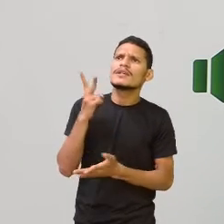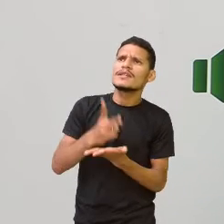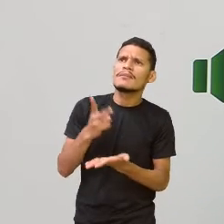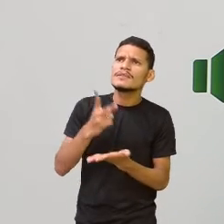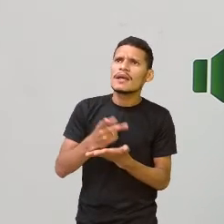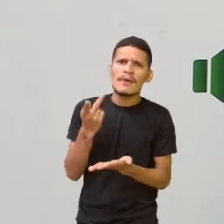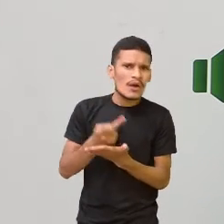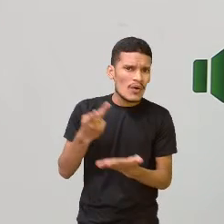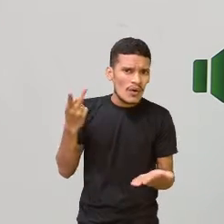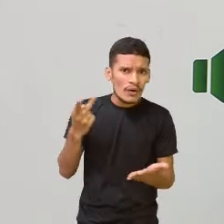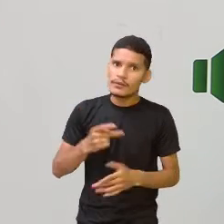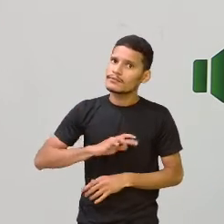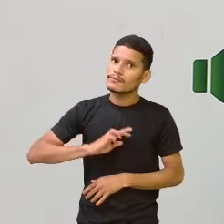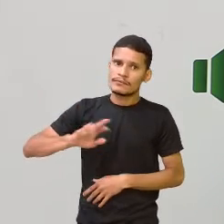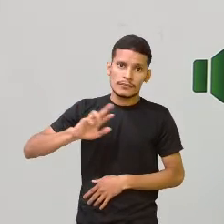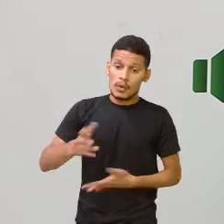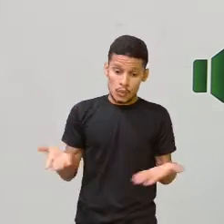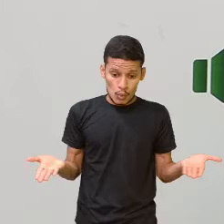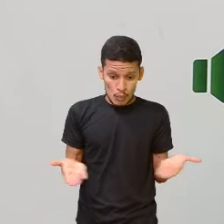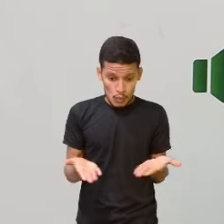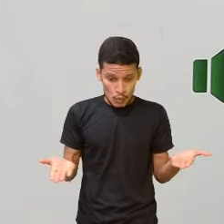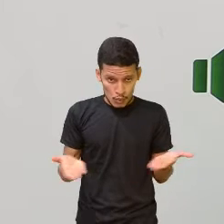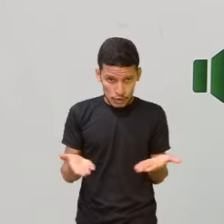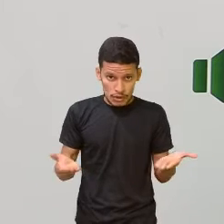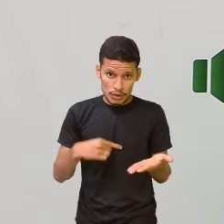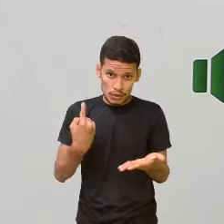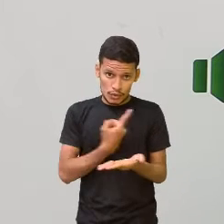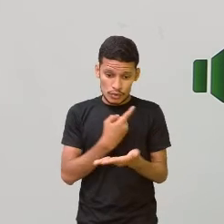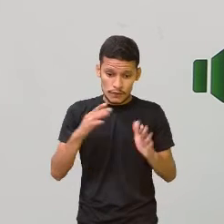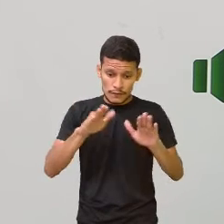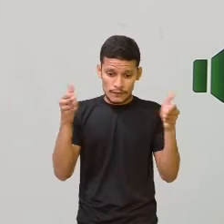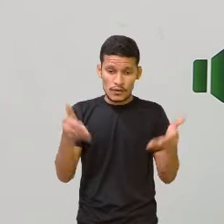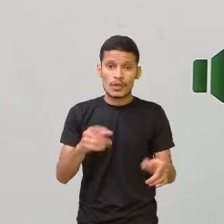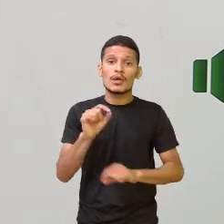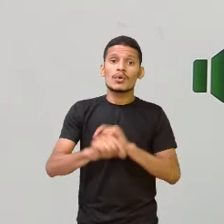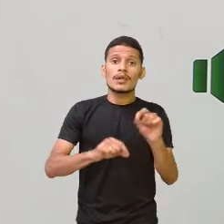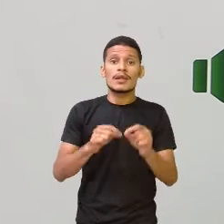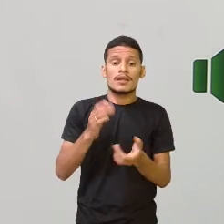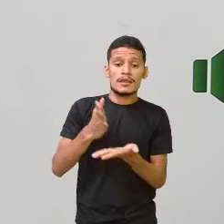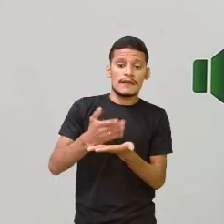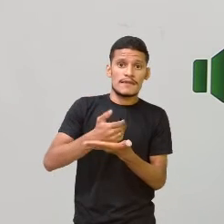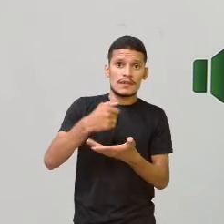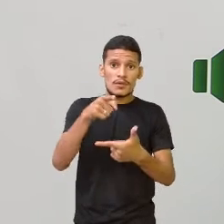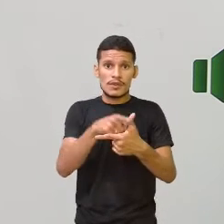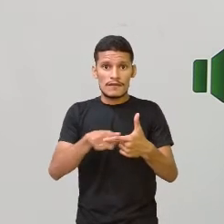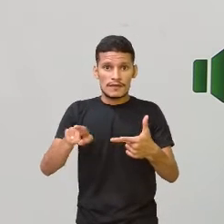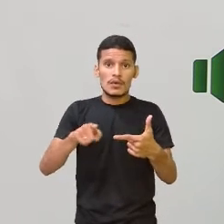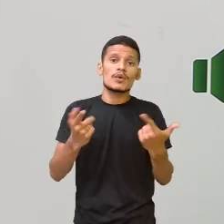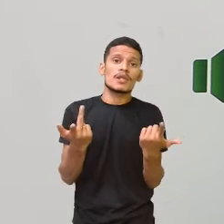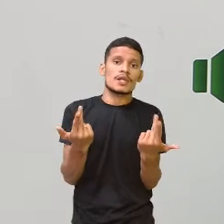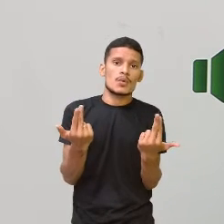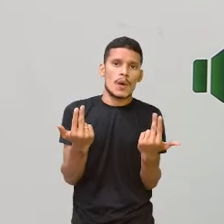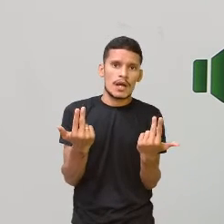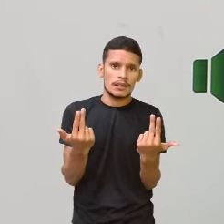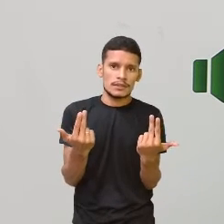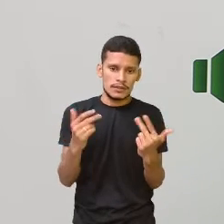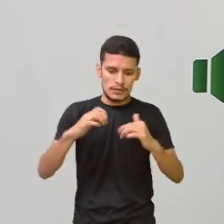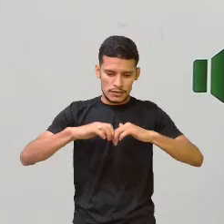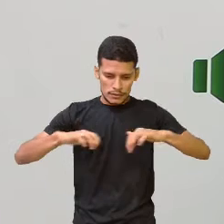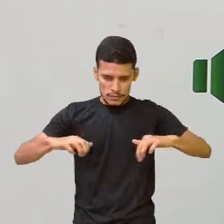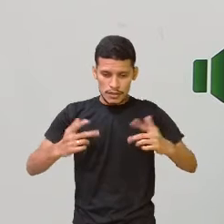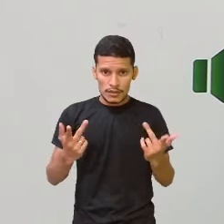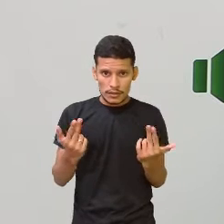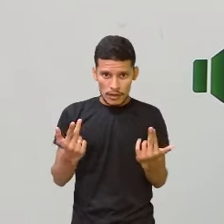isso acontece. Hoje a gente vai focar em divisão em partes iguais,